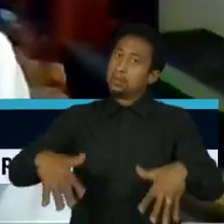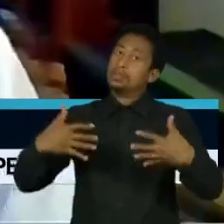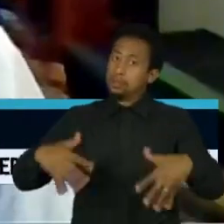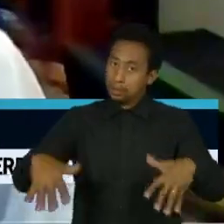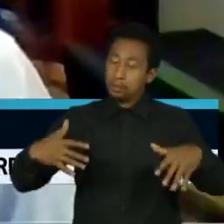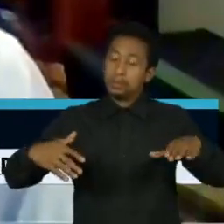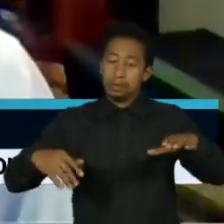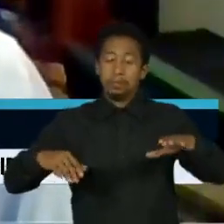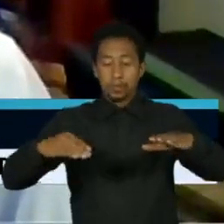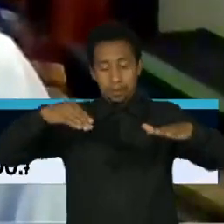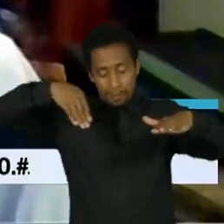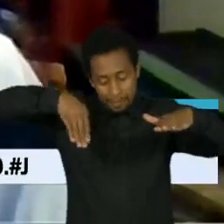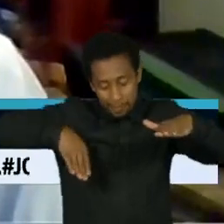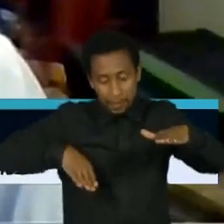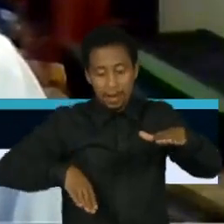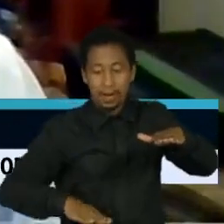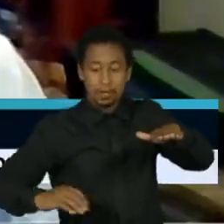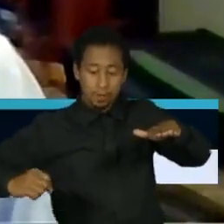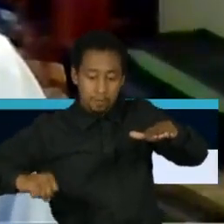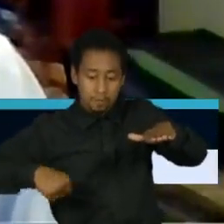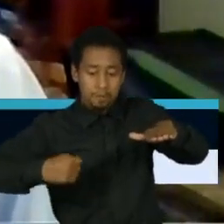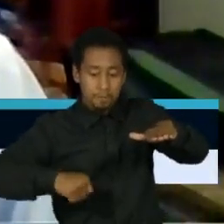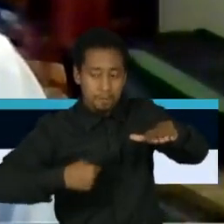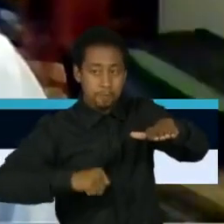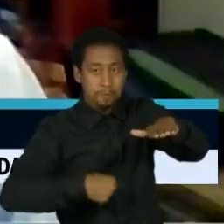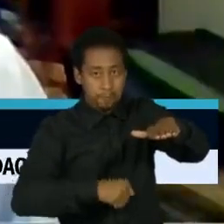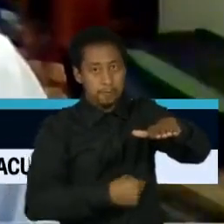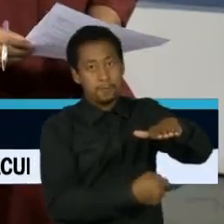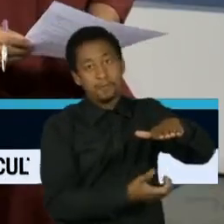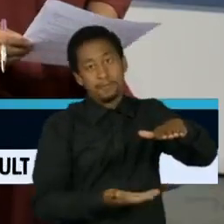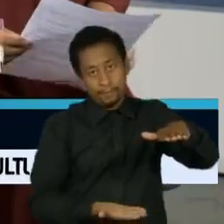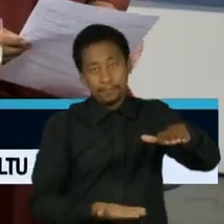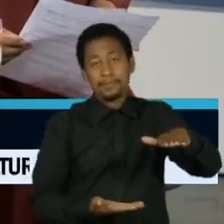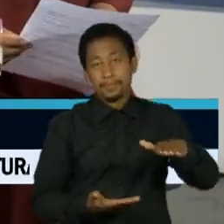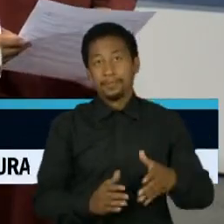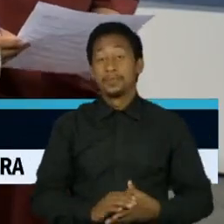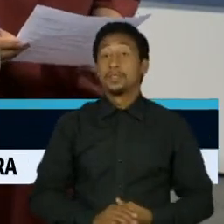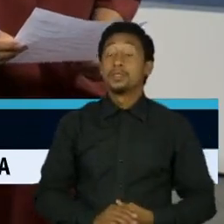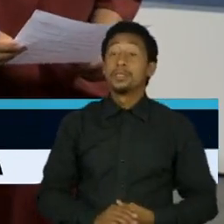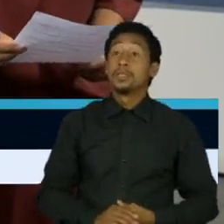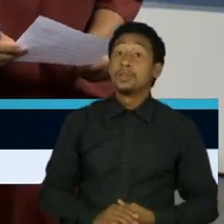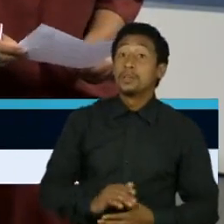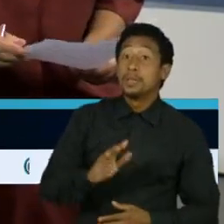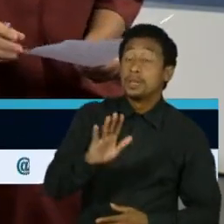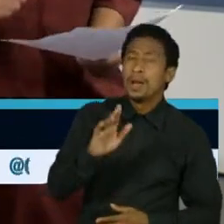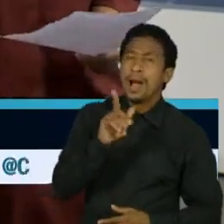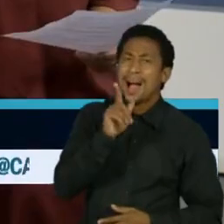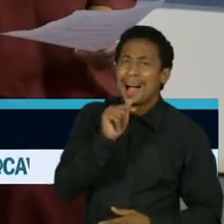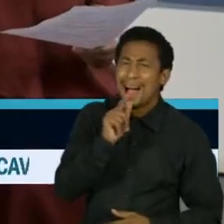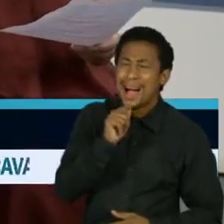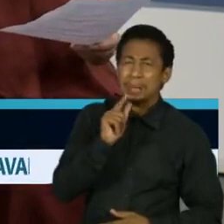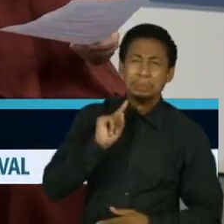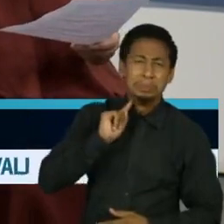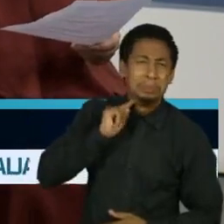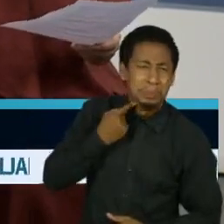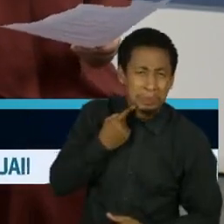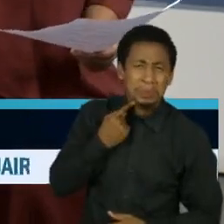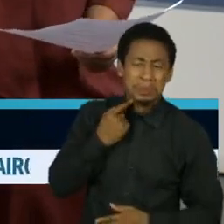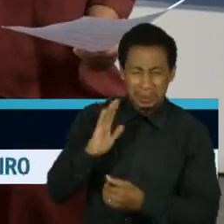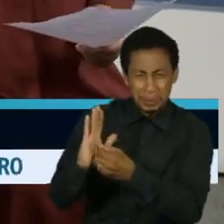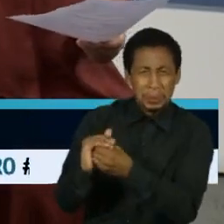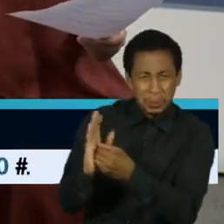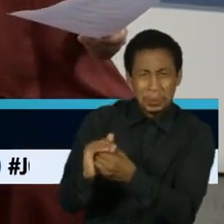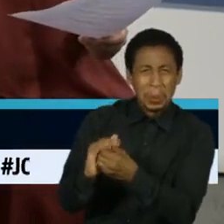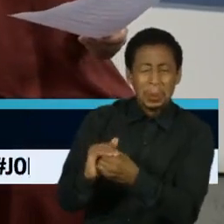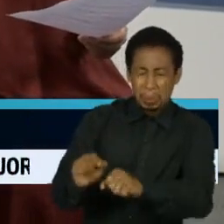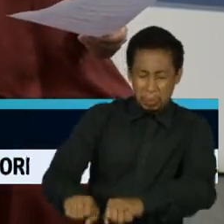baixo e a outra por cima sendo avariada. Paulo, até onde pode chegar essa água do esgoto? Eu pergunto isso porque tem um